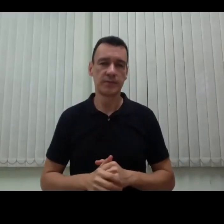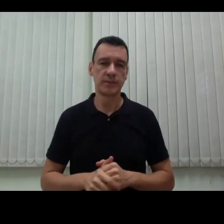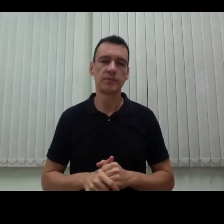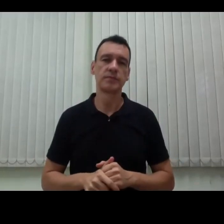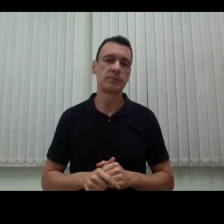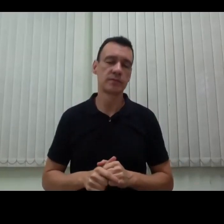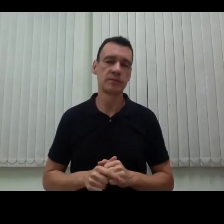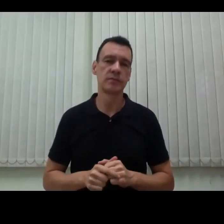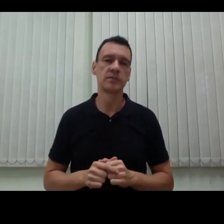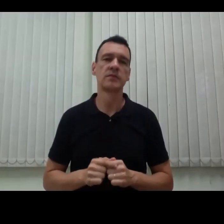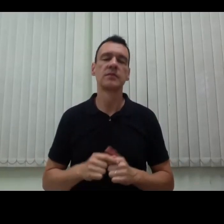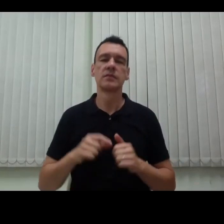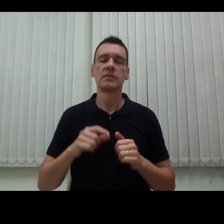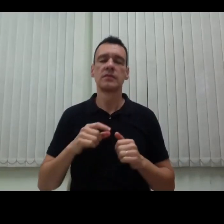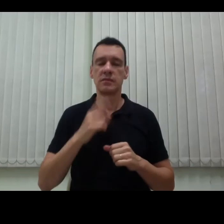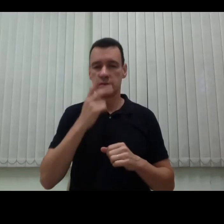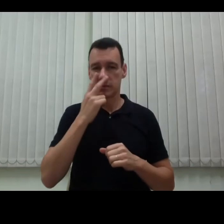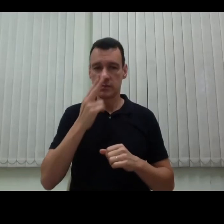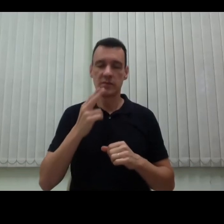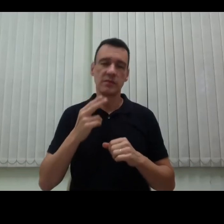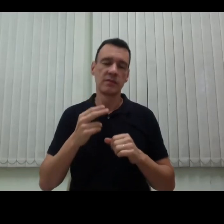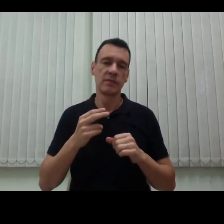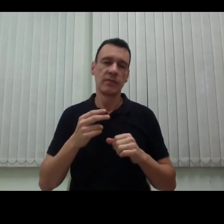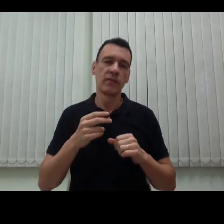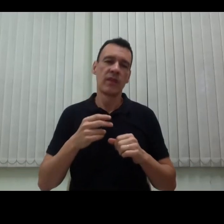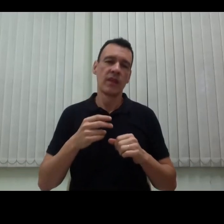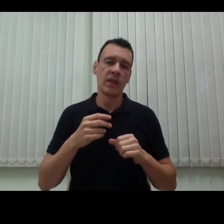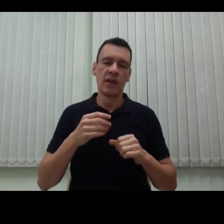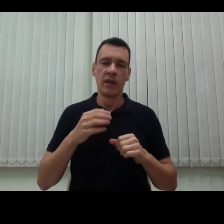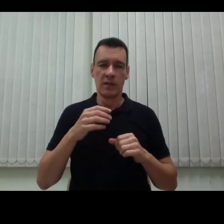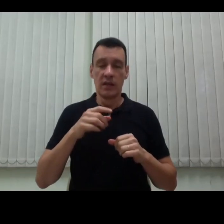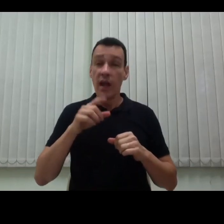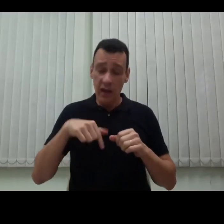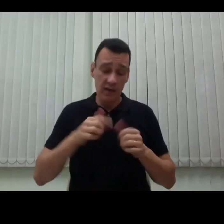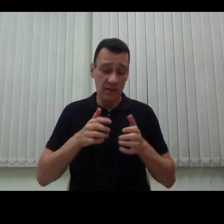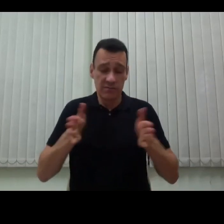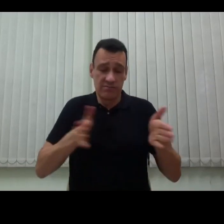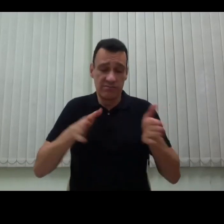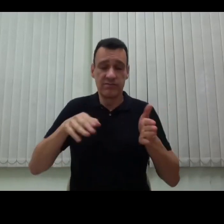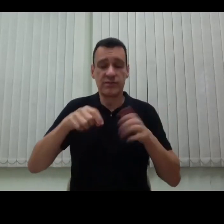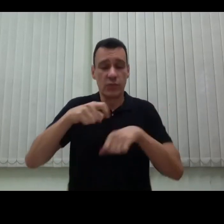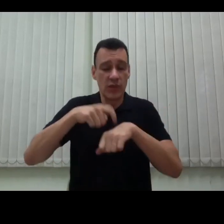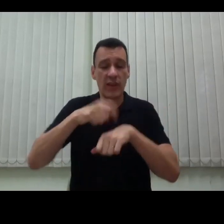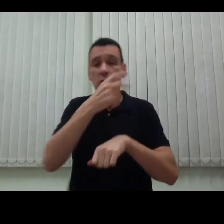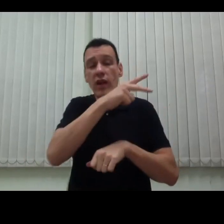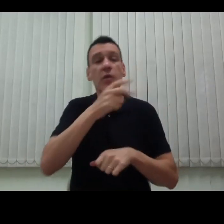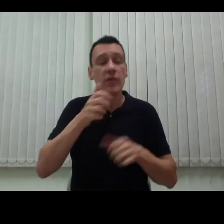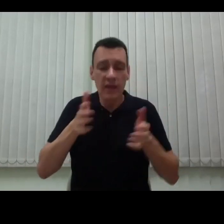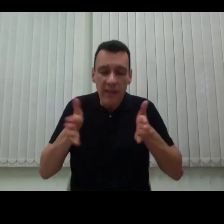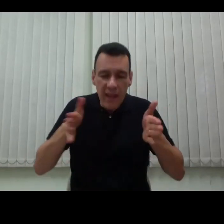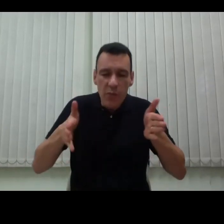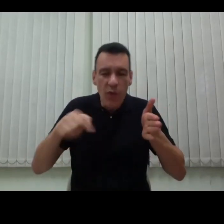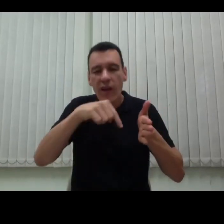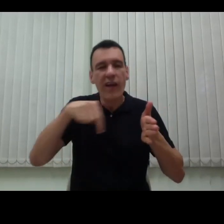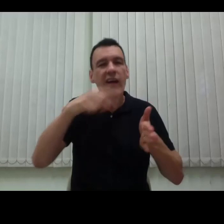Mas não é bem assim. Exatamente por ser do seu tempo, compreender o seu tempo,